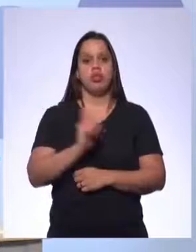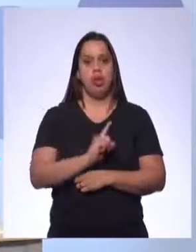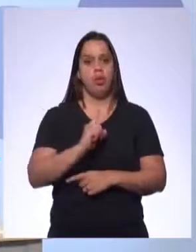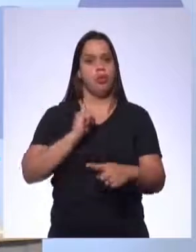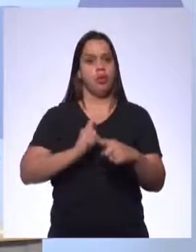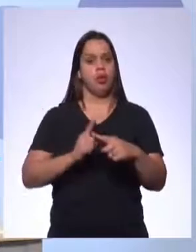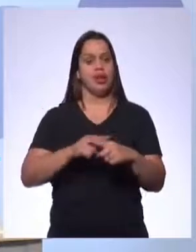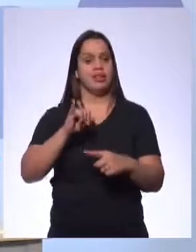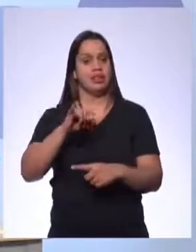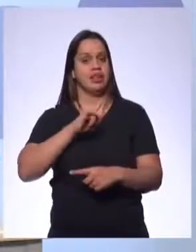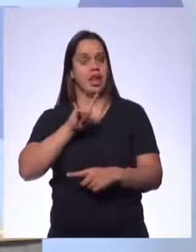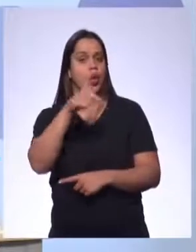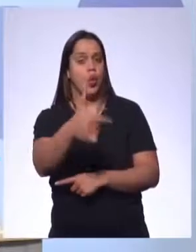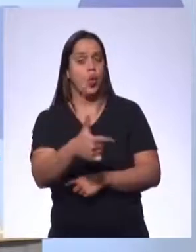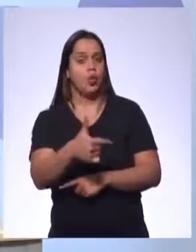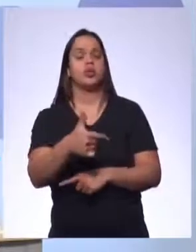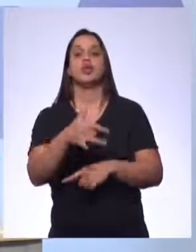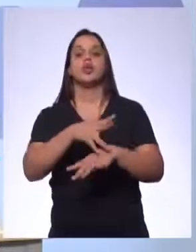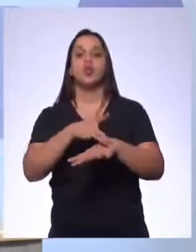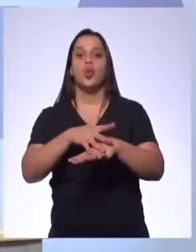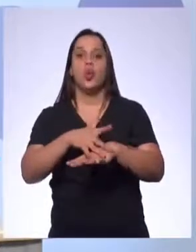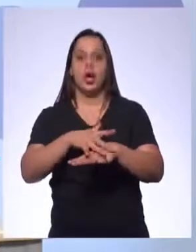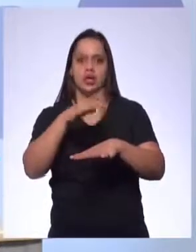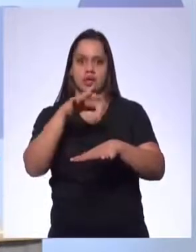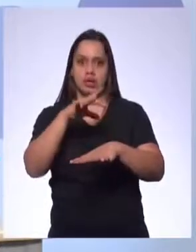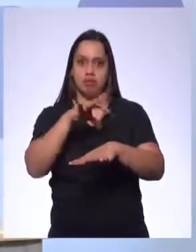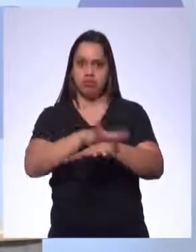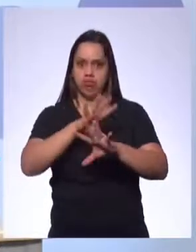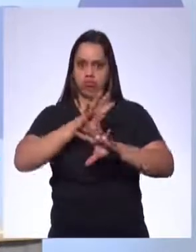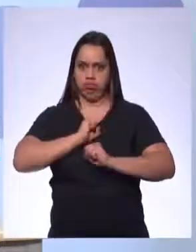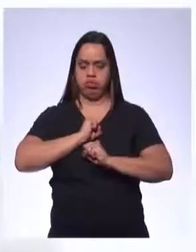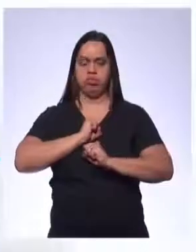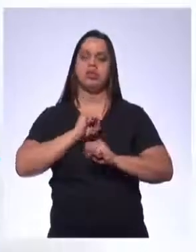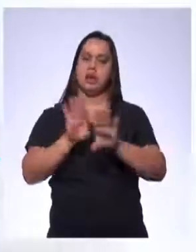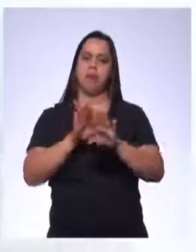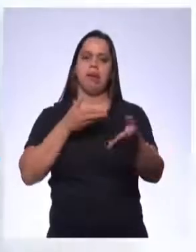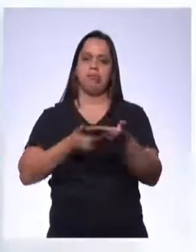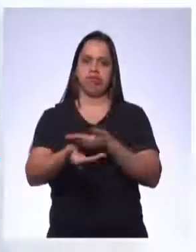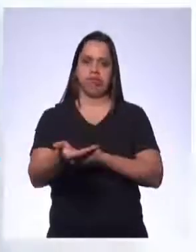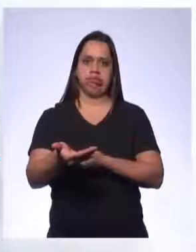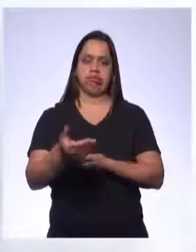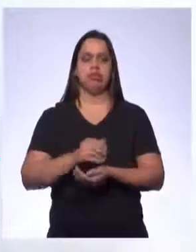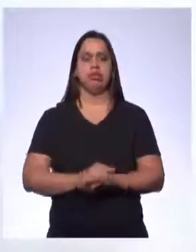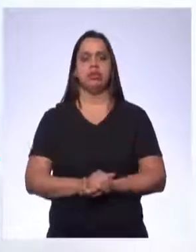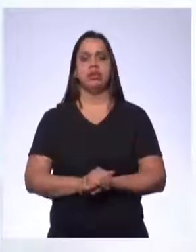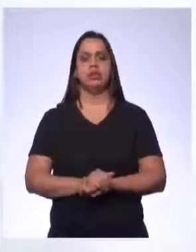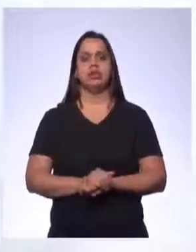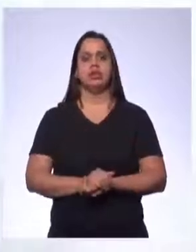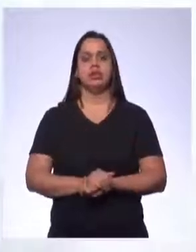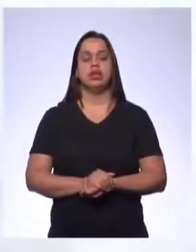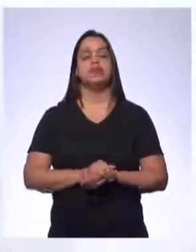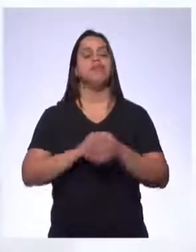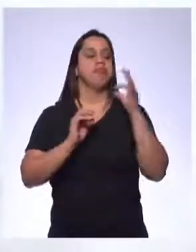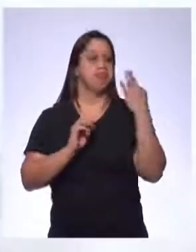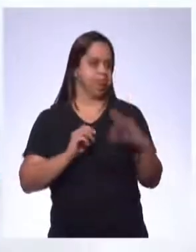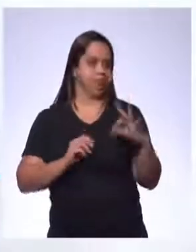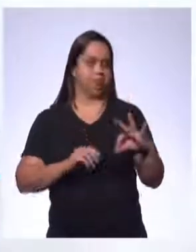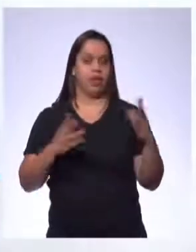tiver outras doenças infecciosas, vai passar também. Perfeito. Então, gente, é isso. Né? Hoje,